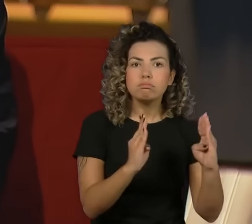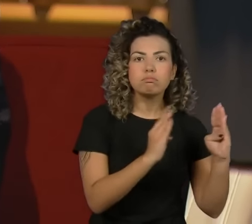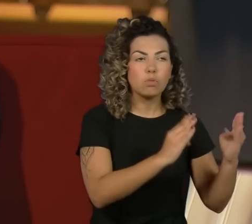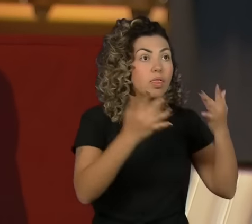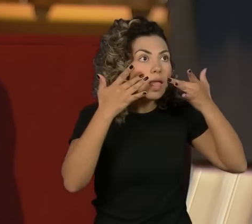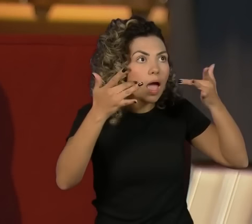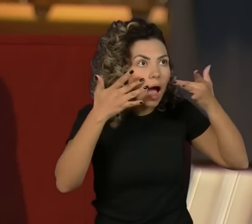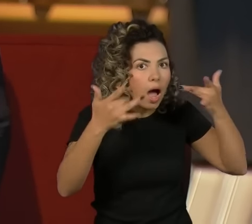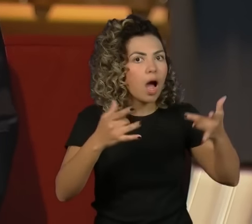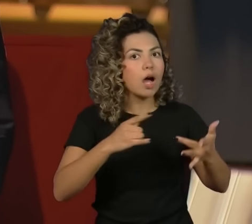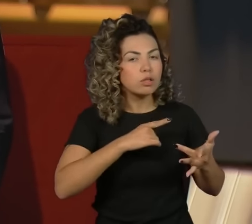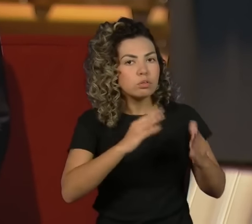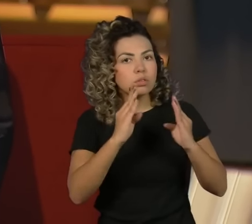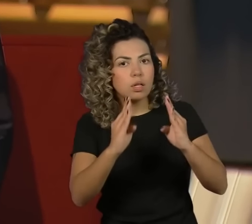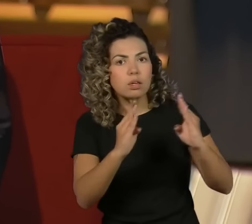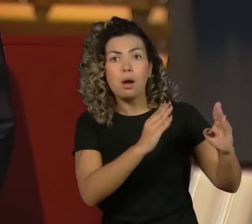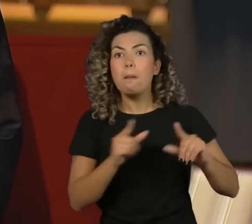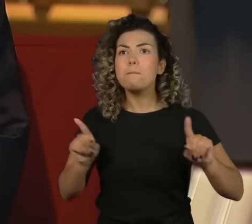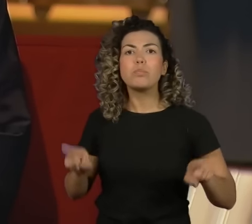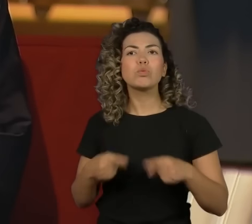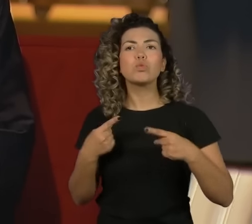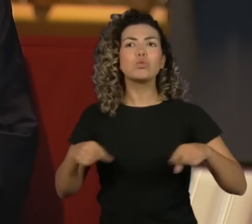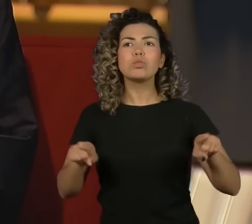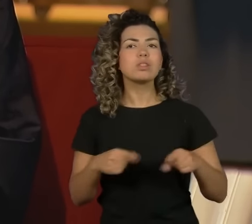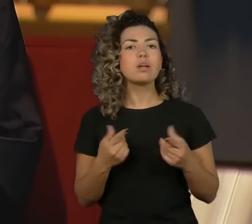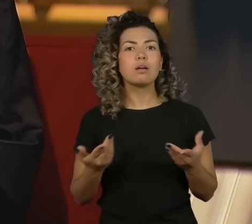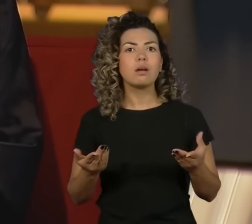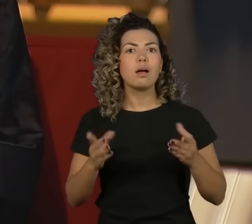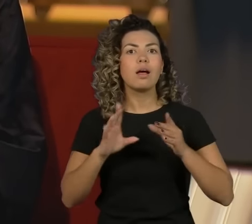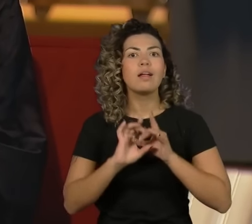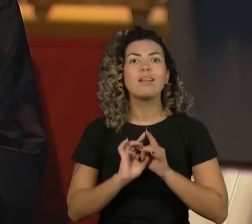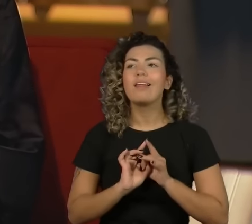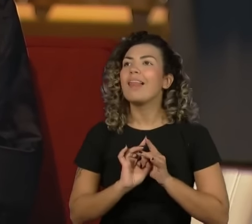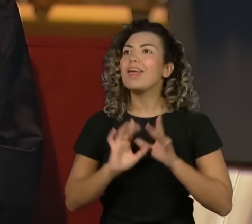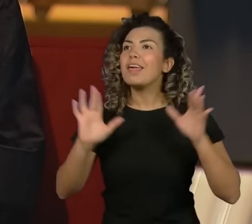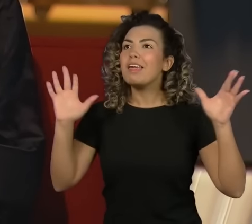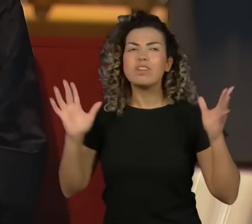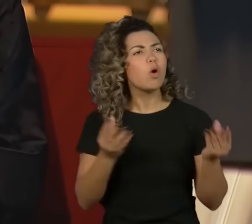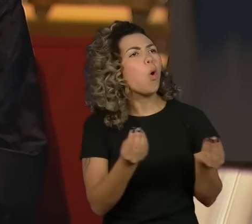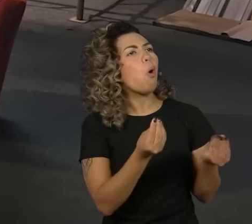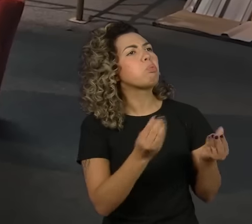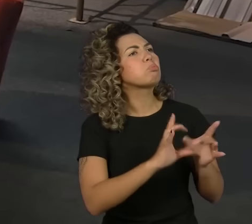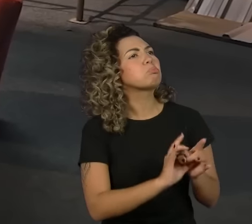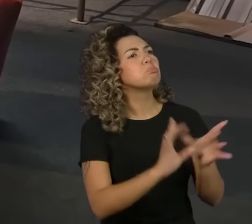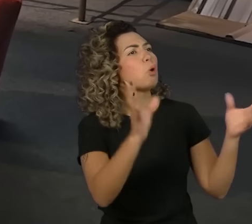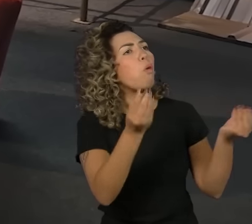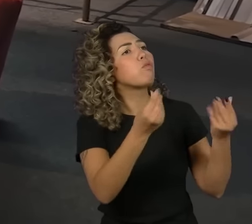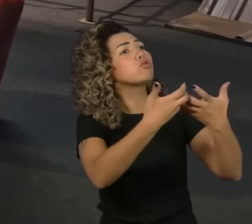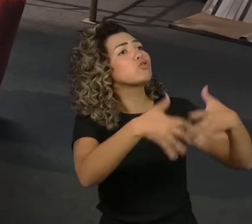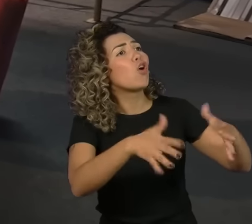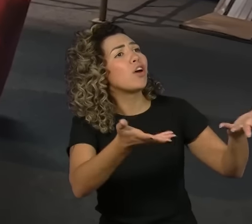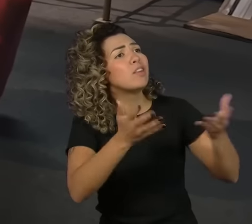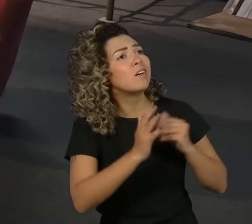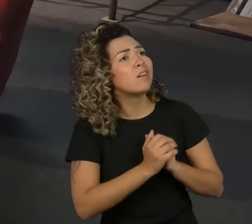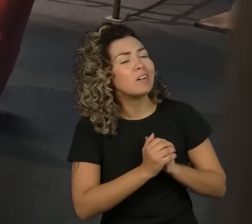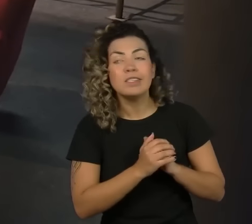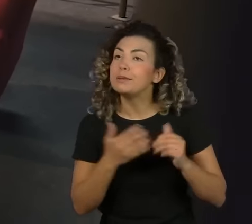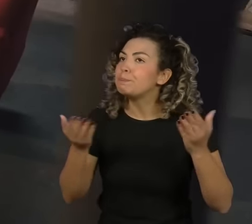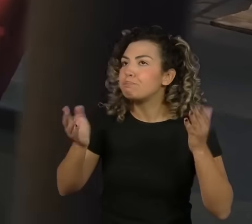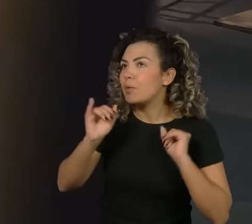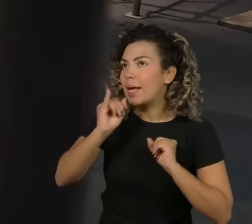tem muito filtro. Como que é? Como que funciona, então? Aí é o seguinte, pode acontecer, por exemplo,